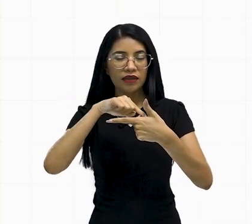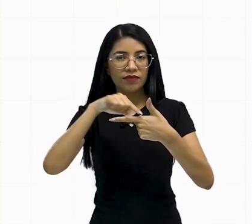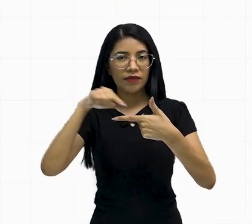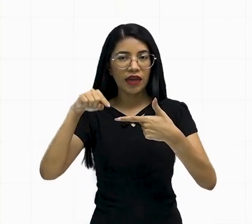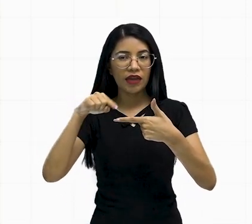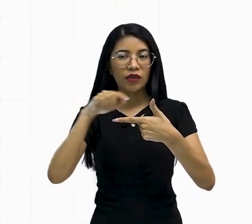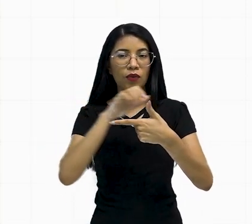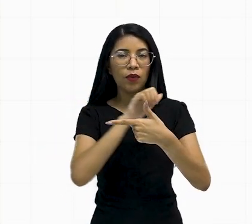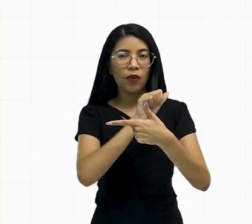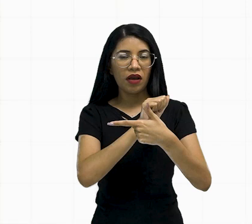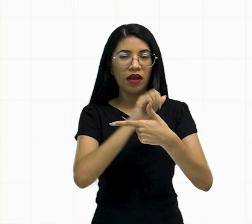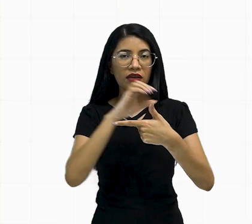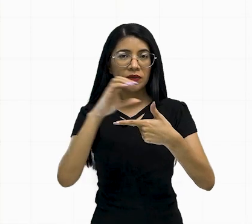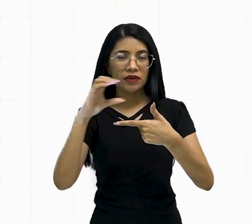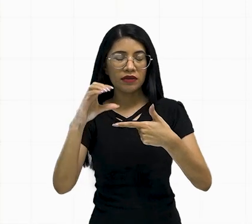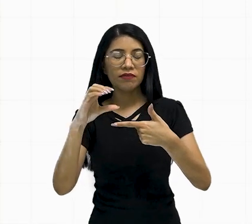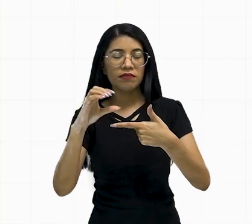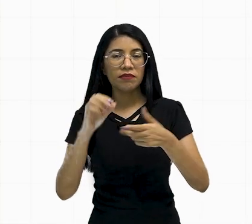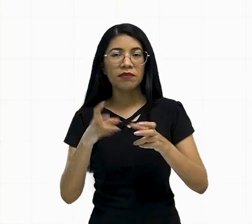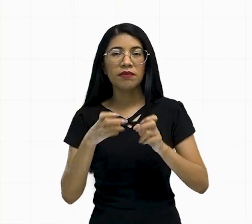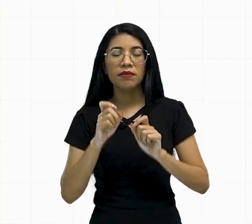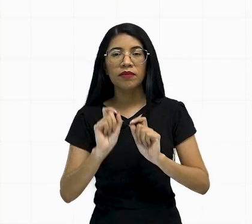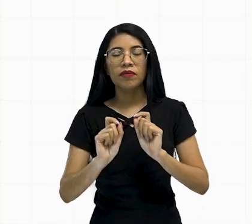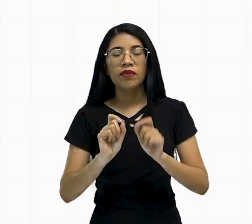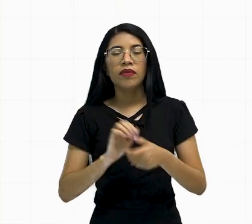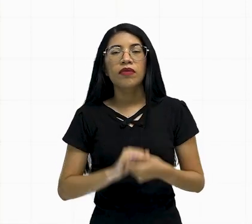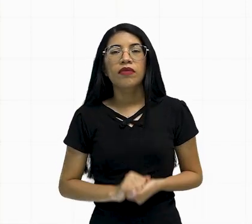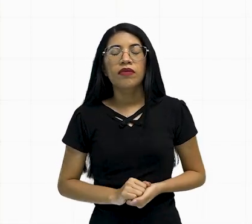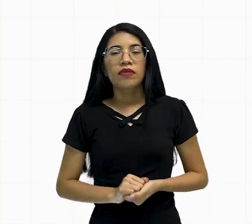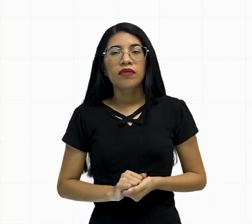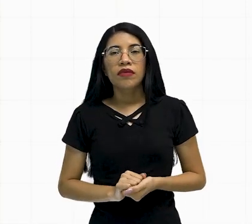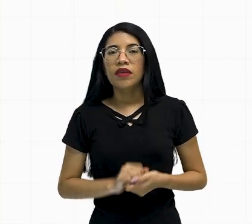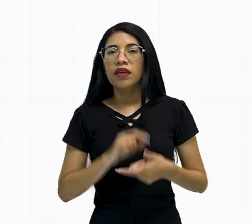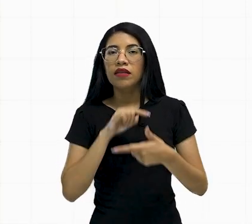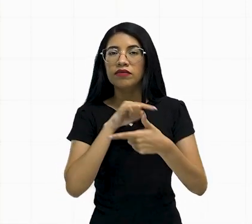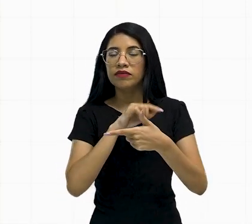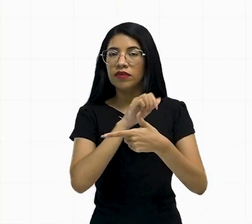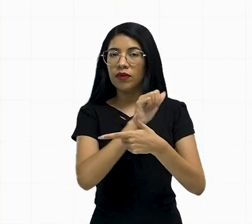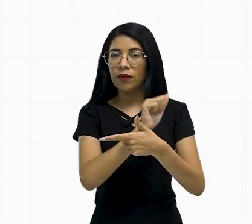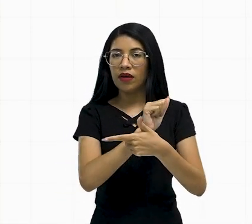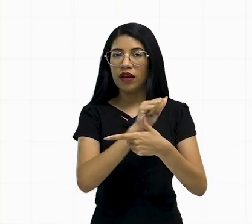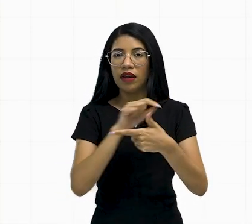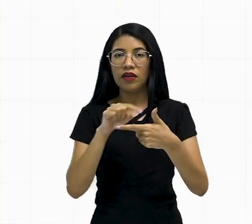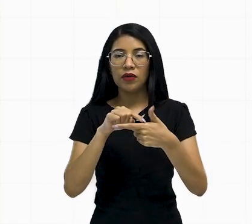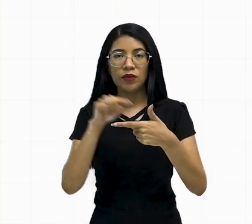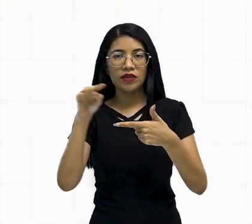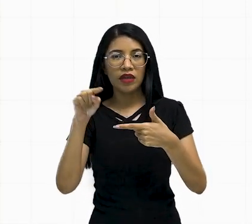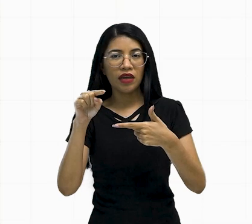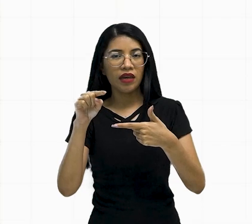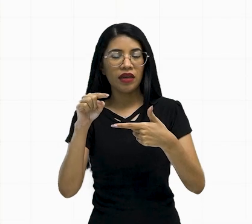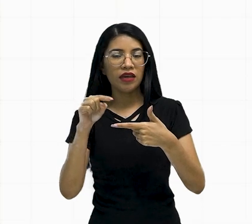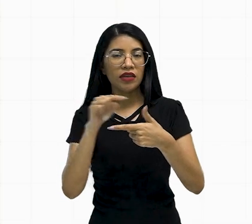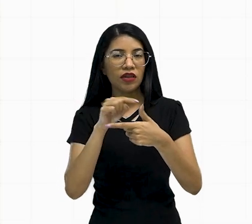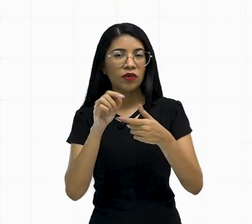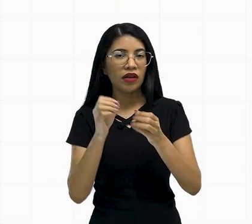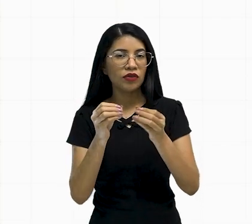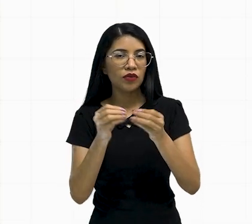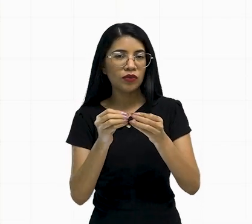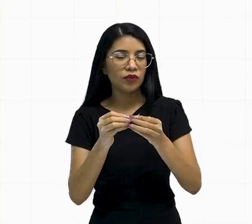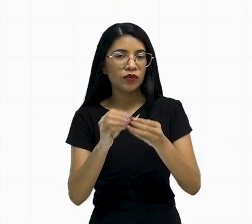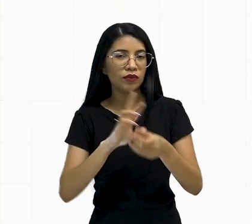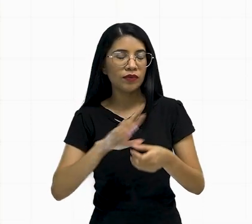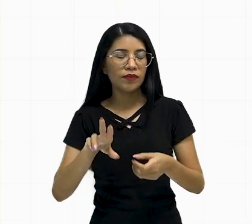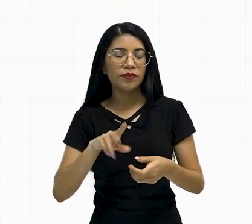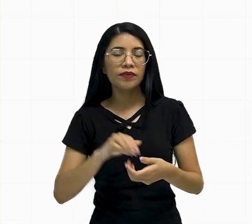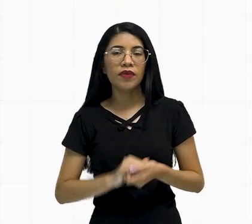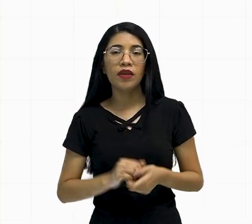C, você consegue perceber que os pontos A e C, eles não são vizinhos, pois entre o A e o